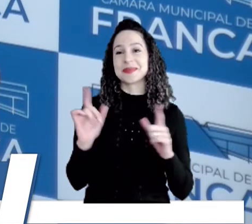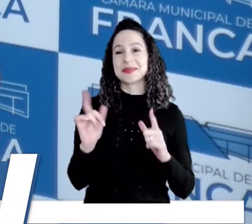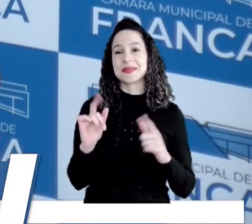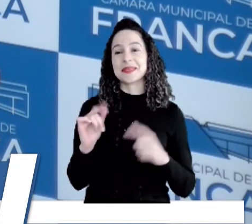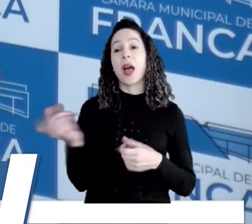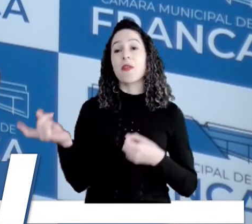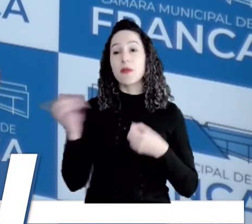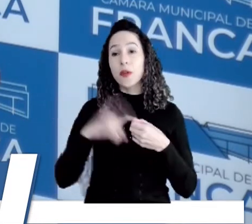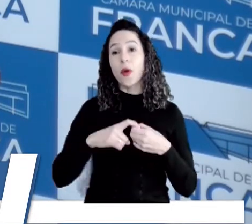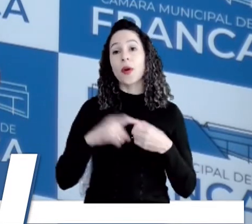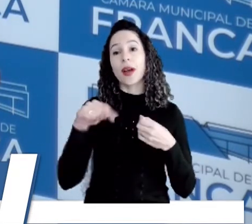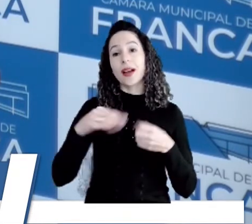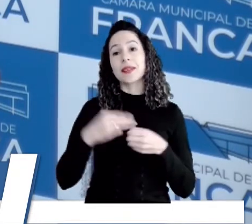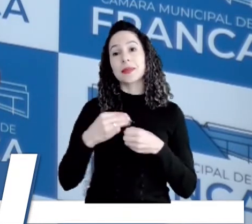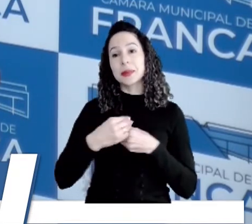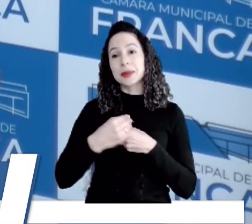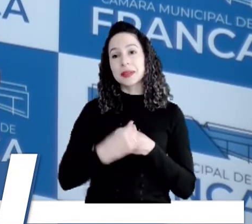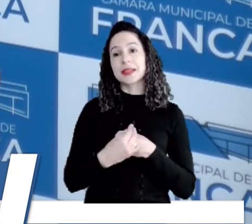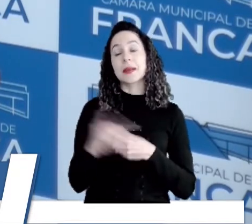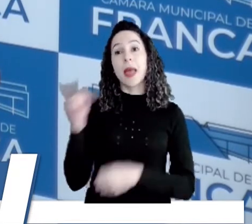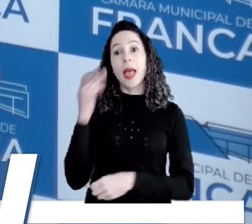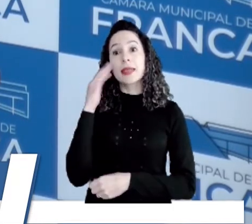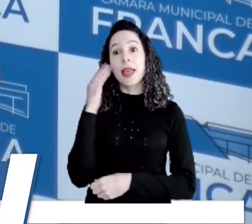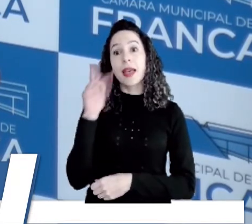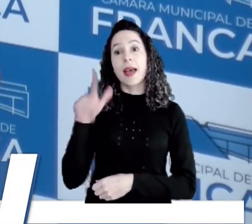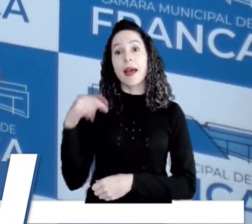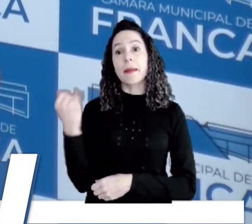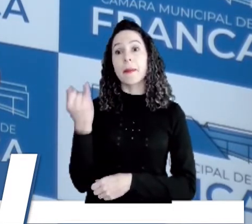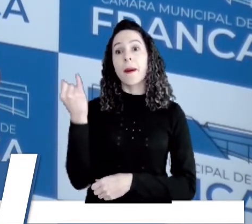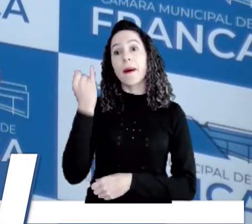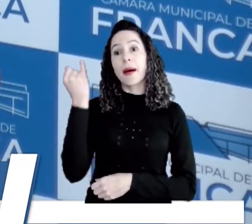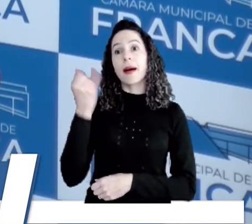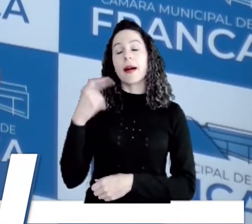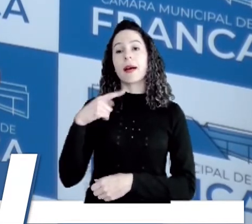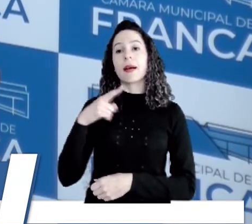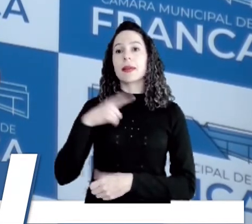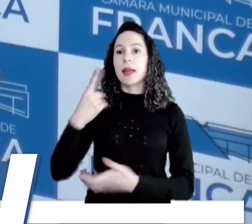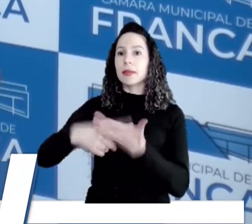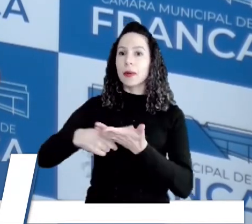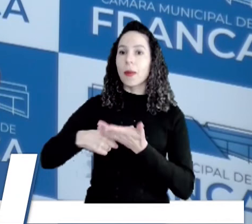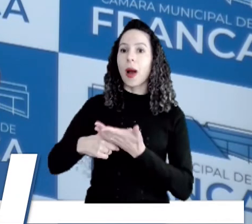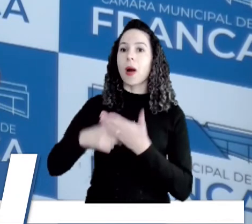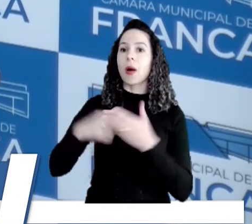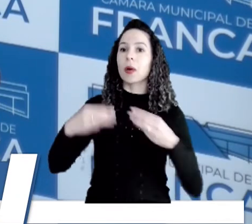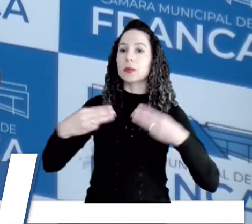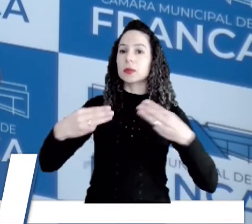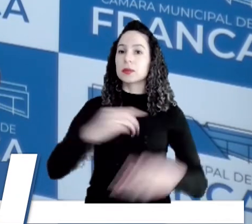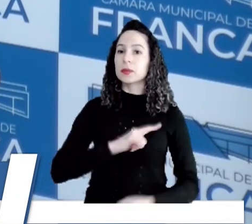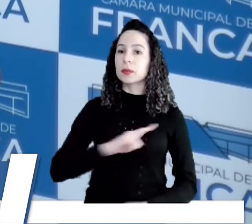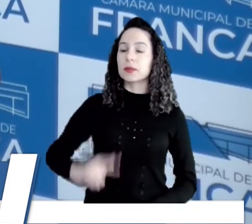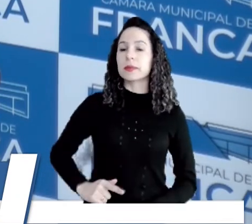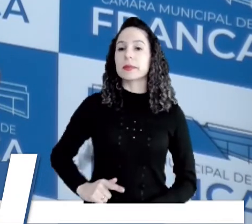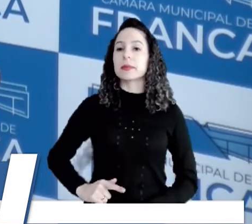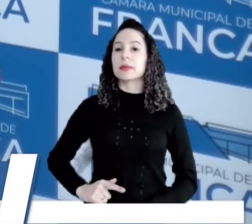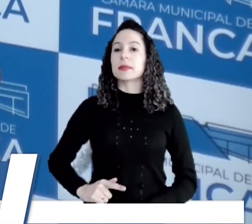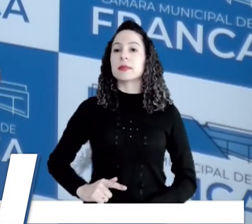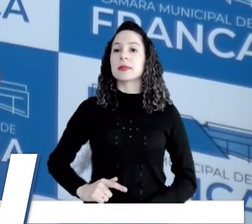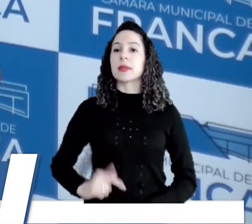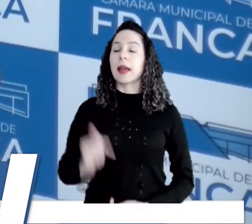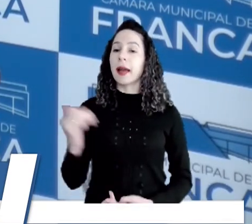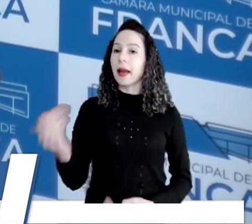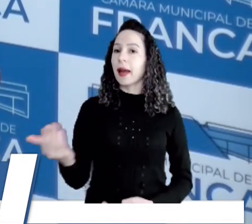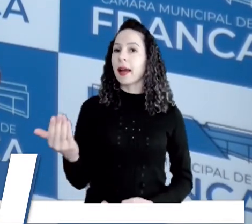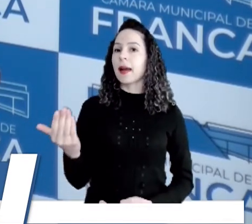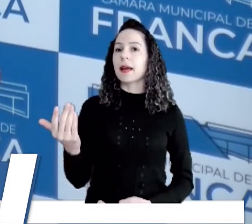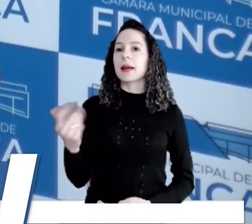devolvendo ao município. Ela entendeu que era importante, houve um acordo com o Ministério Público, e aí, como eu faço questão